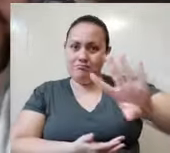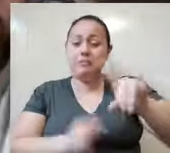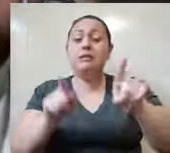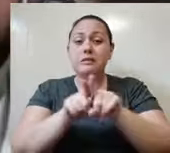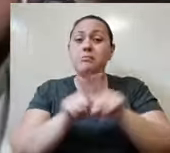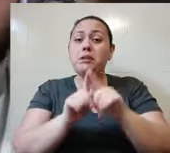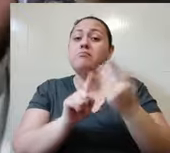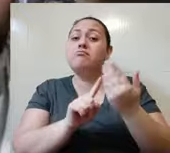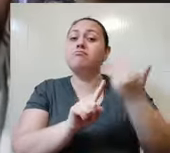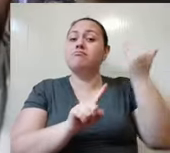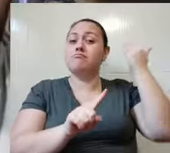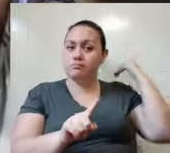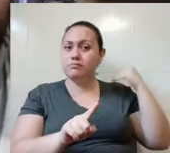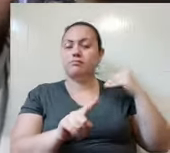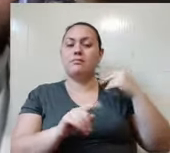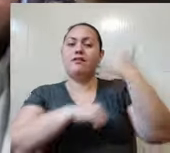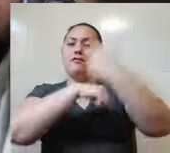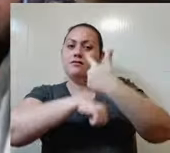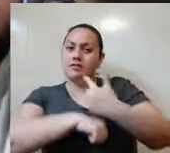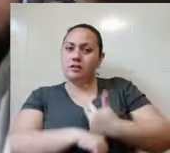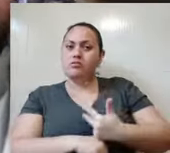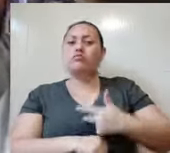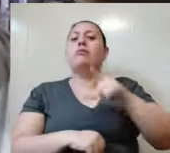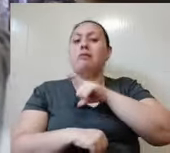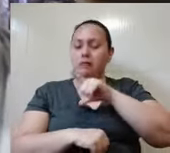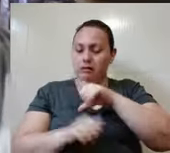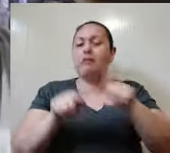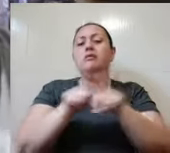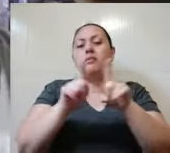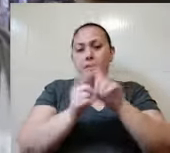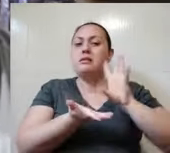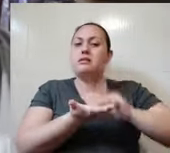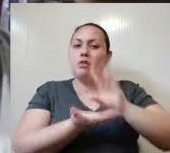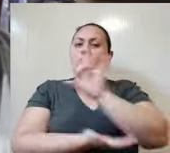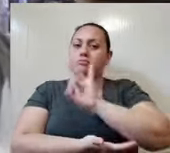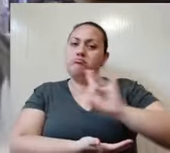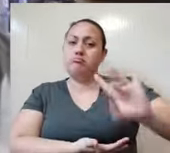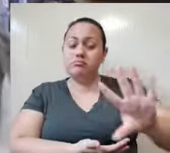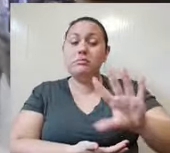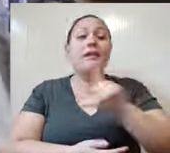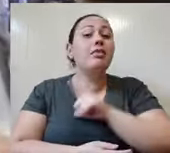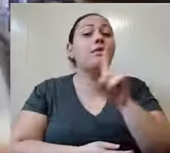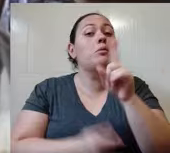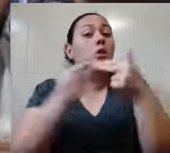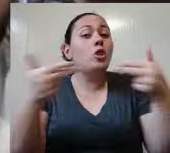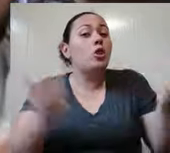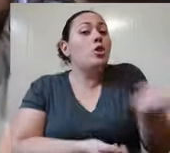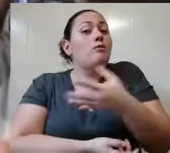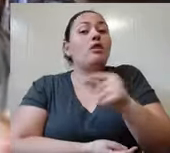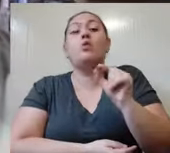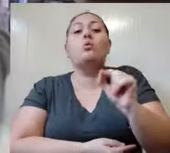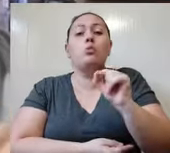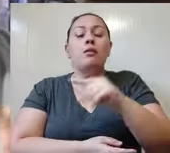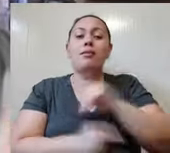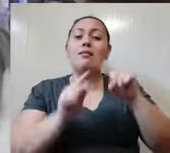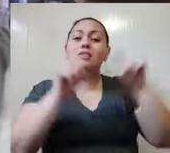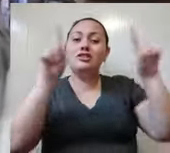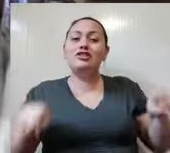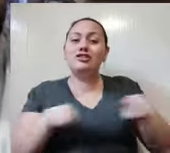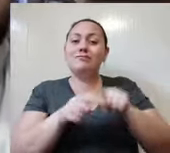os outros vídeos que as outras lives que a gente já fez, elas também vão estar disponíveis e, novidade, elas vão estar disponíveis